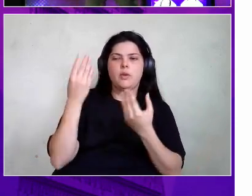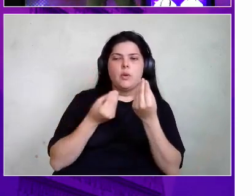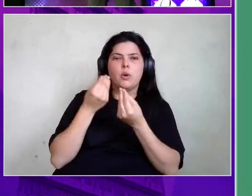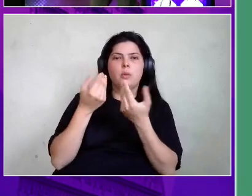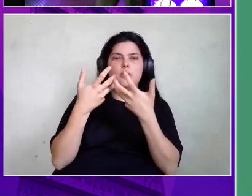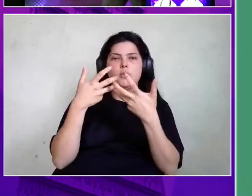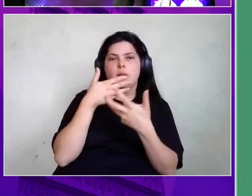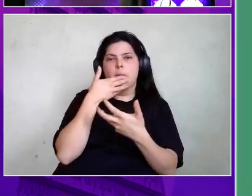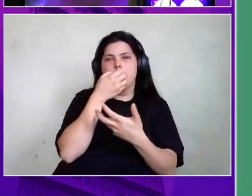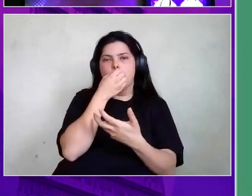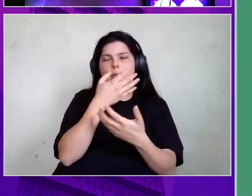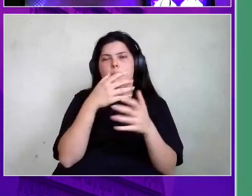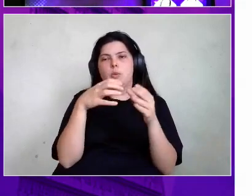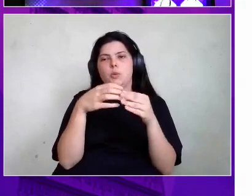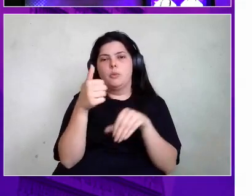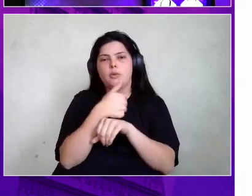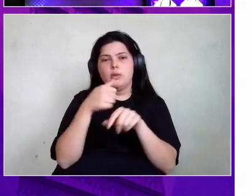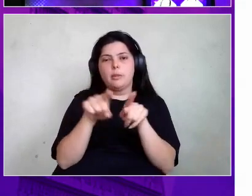para a empresa.